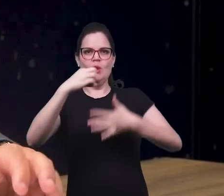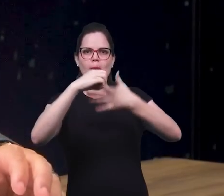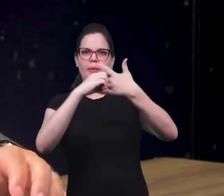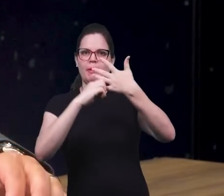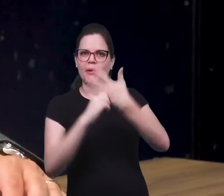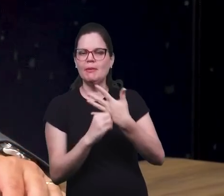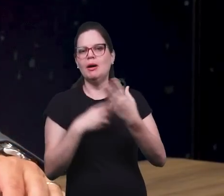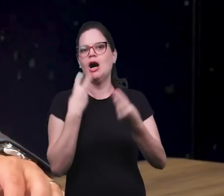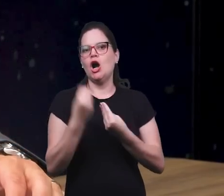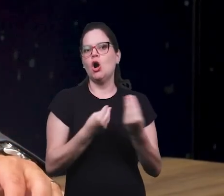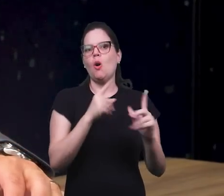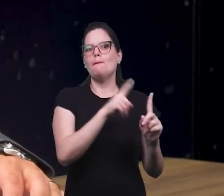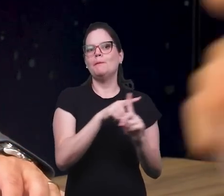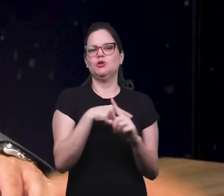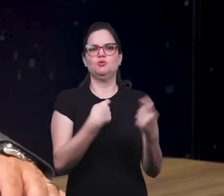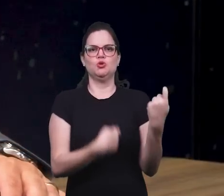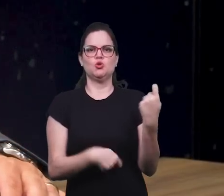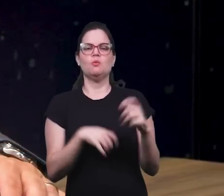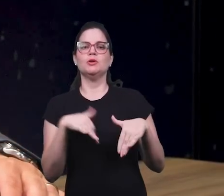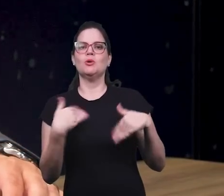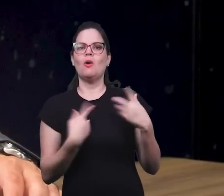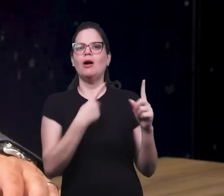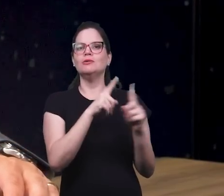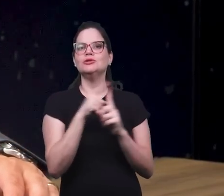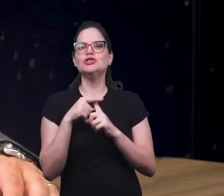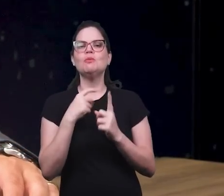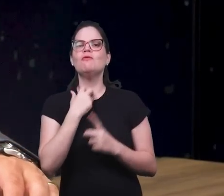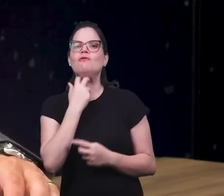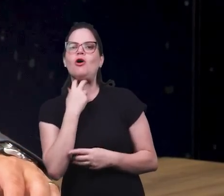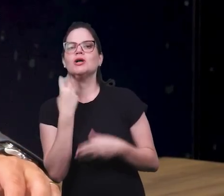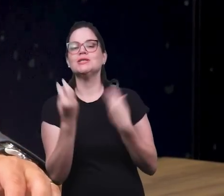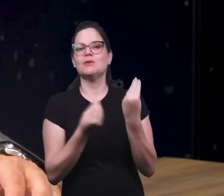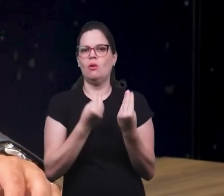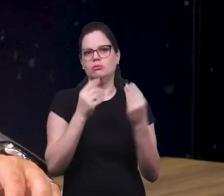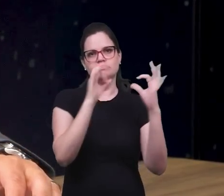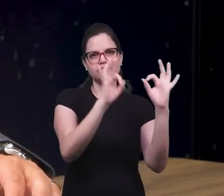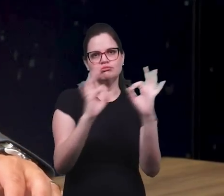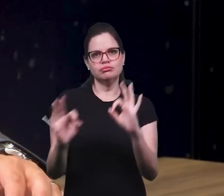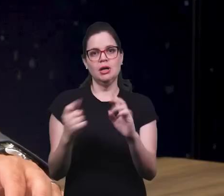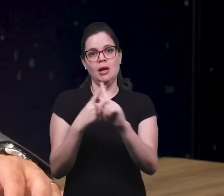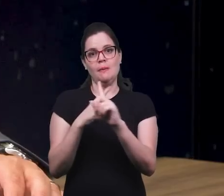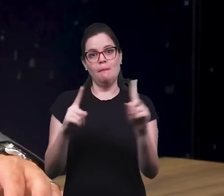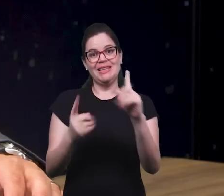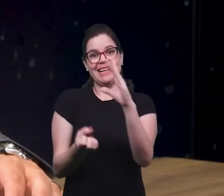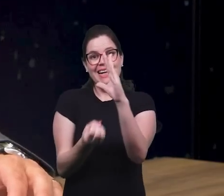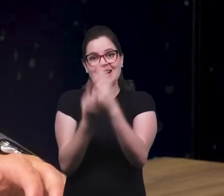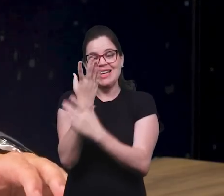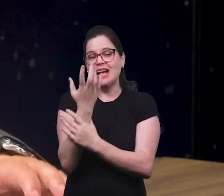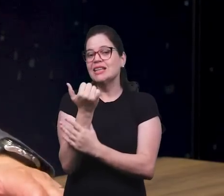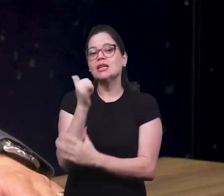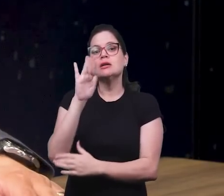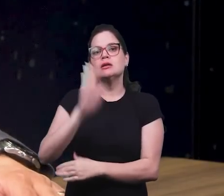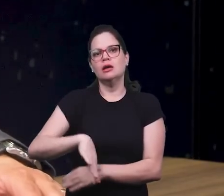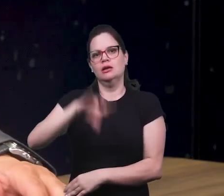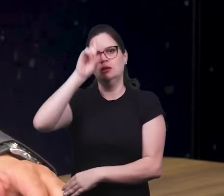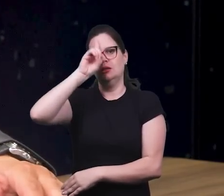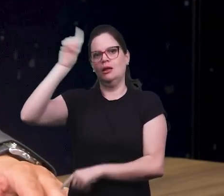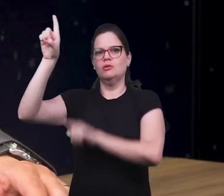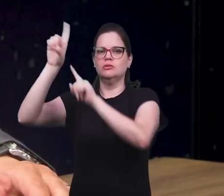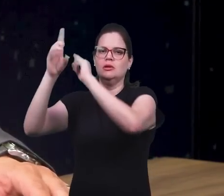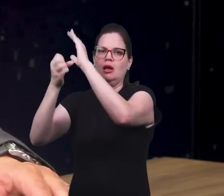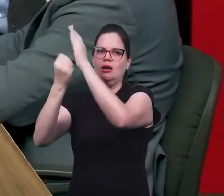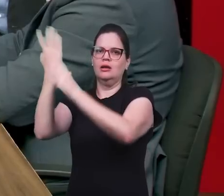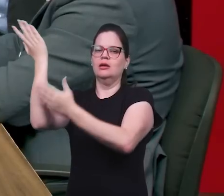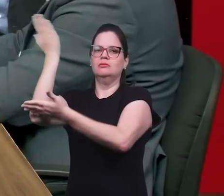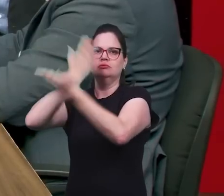certo. Mas o louvor nós temos que entender que ele tem essa origem, que não é humana, essa origem é na eternidade. Glória a